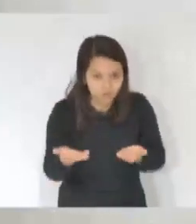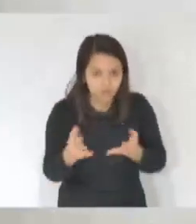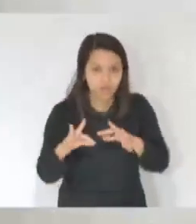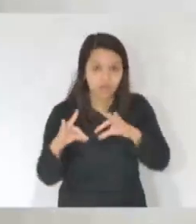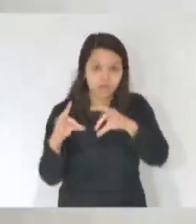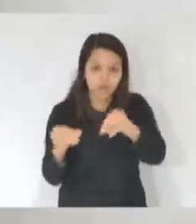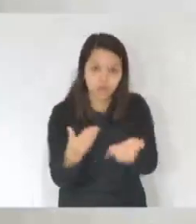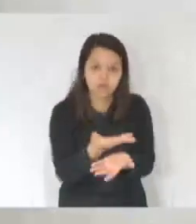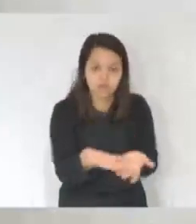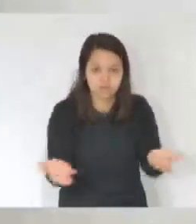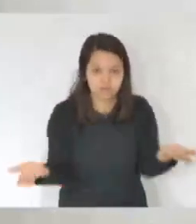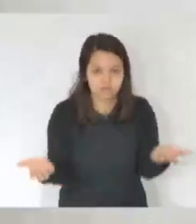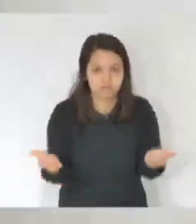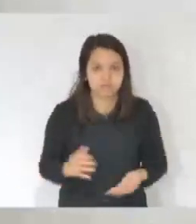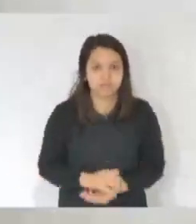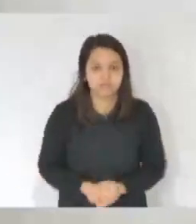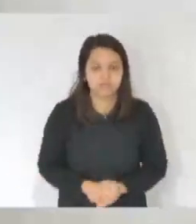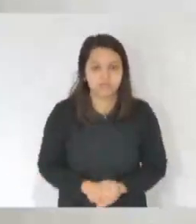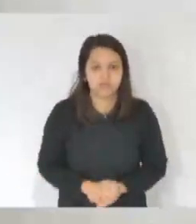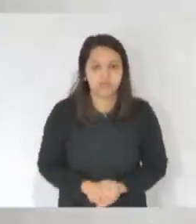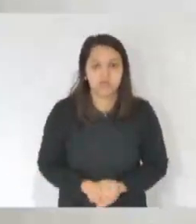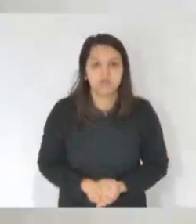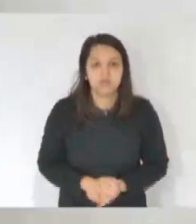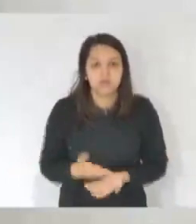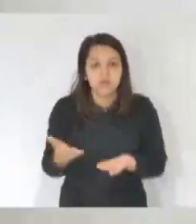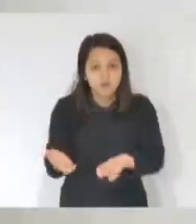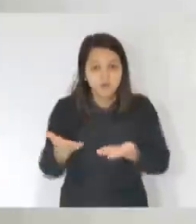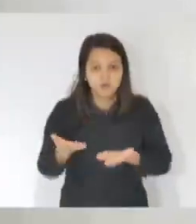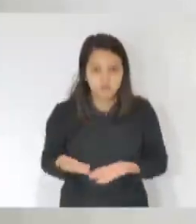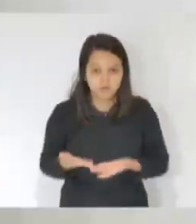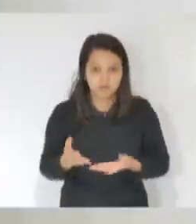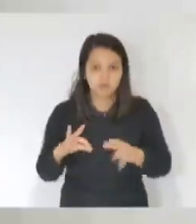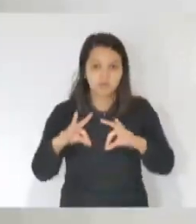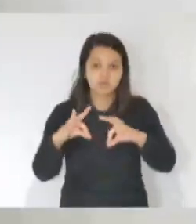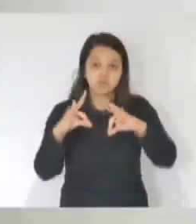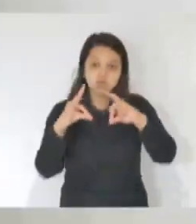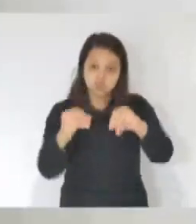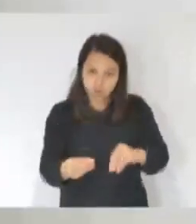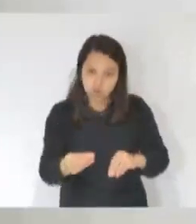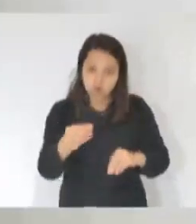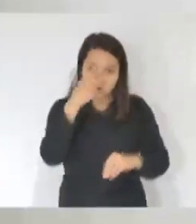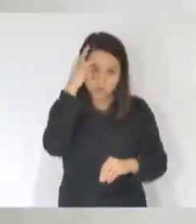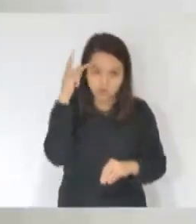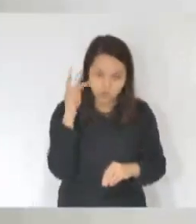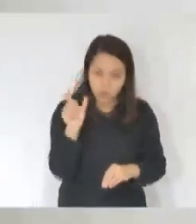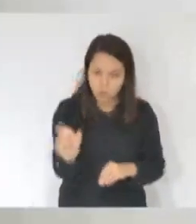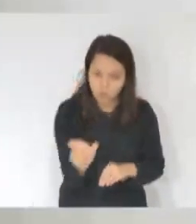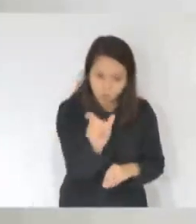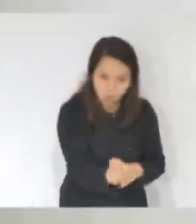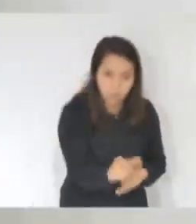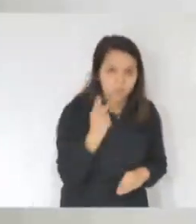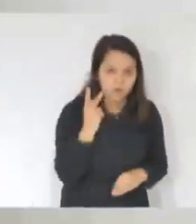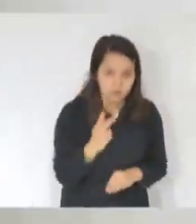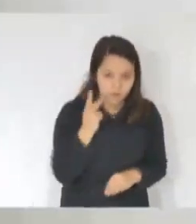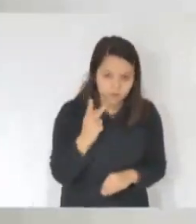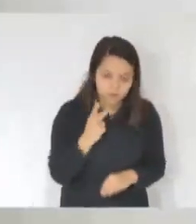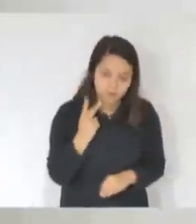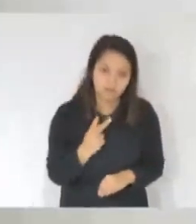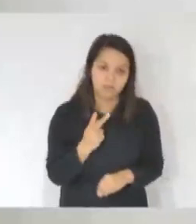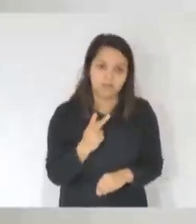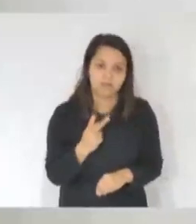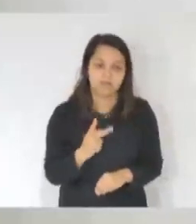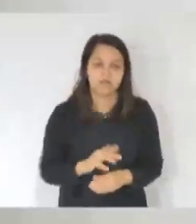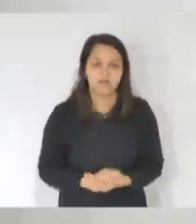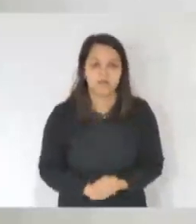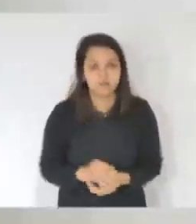vocês. Nosso convite aqui é para que todas as pessoas que estão aqui, todos os parlamentares, e mesmo